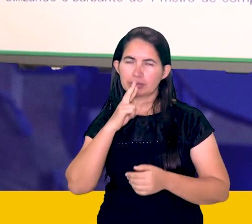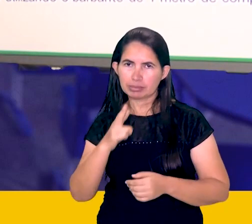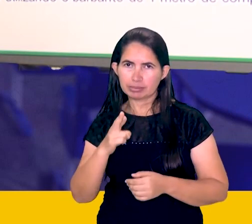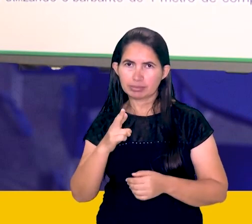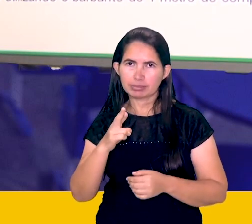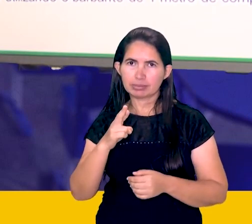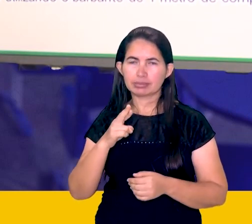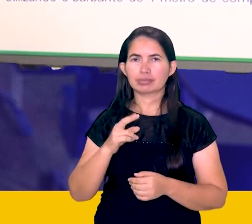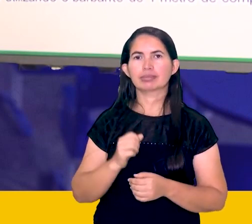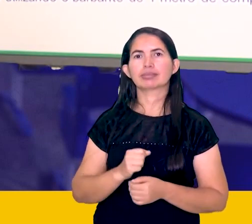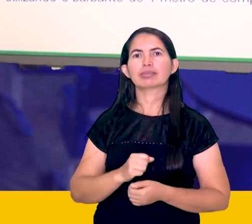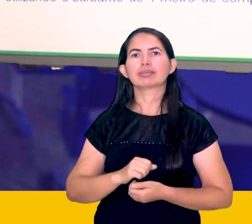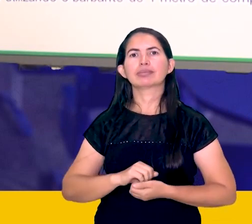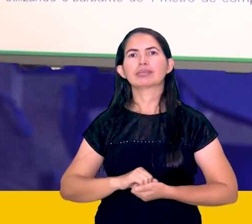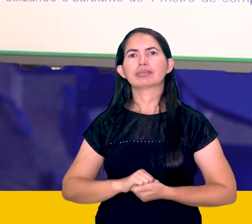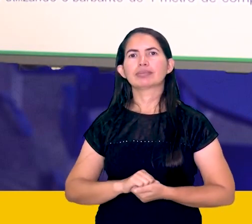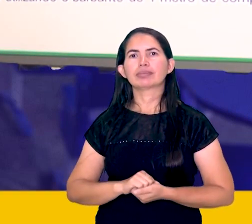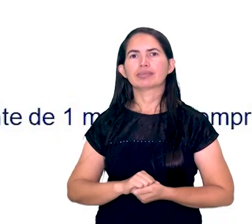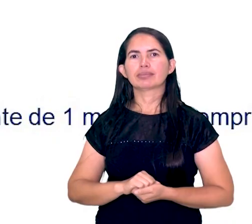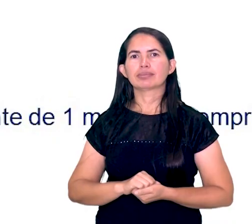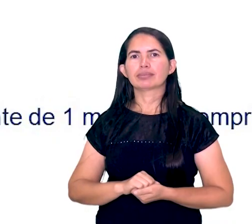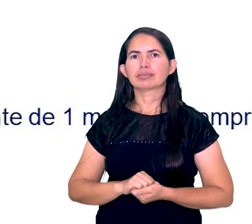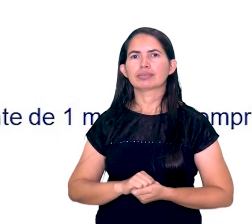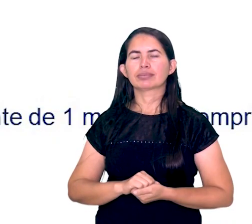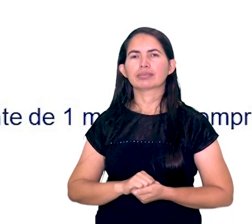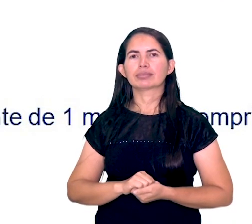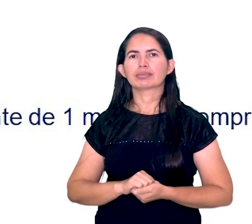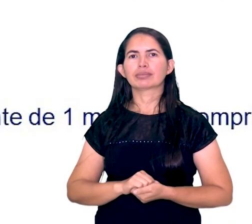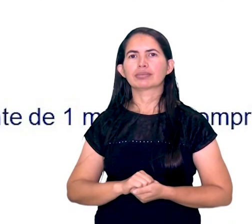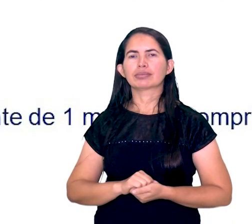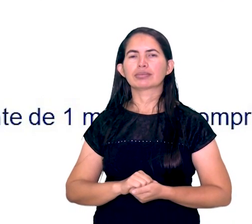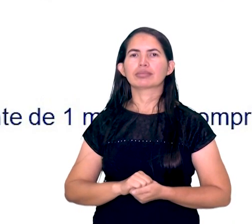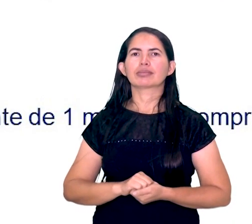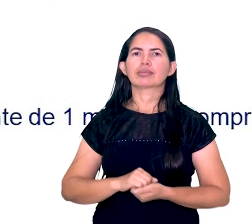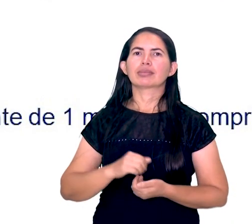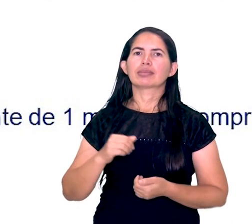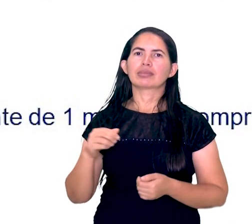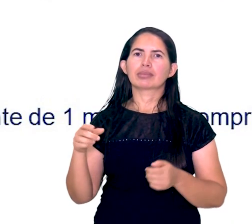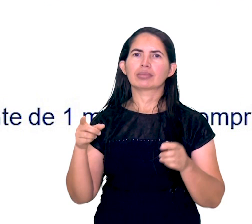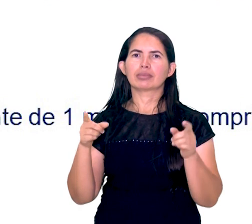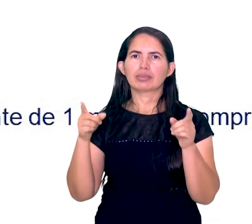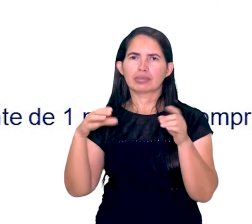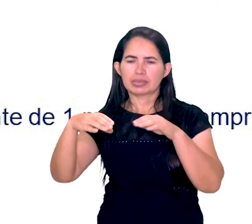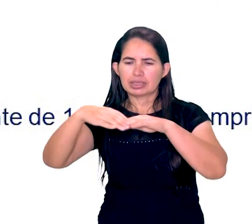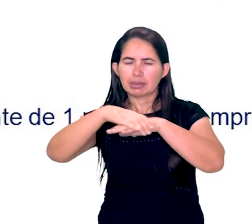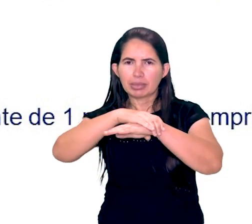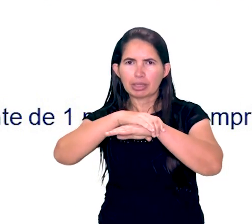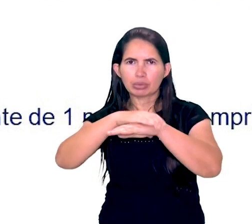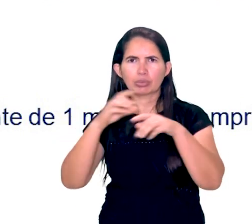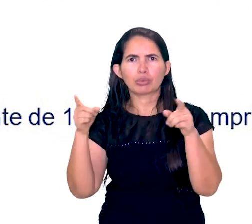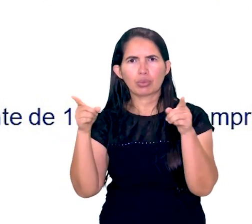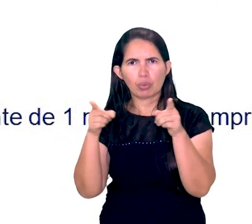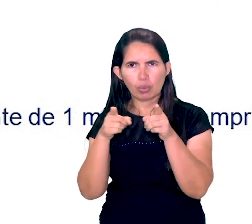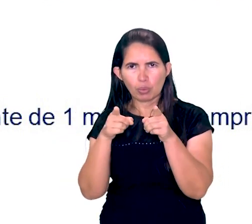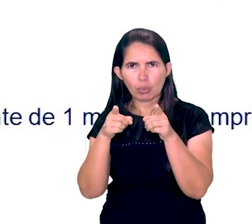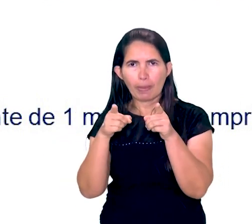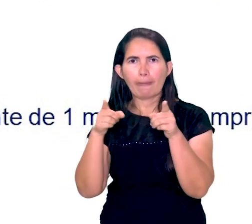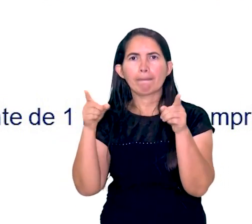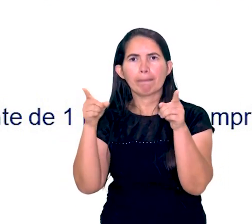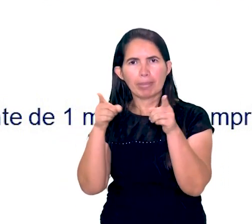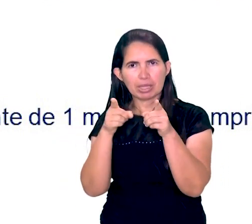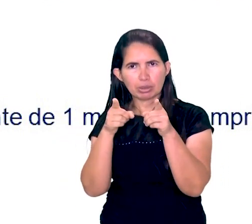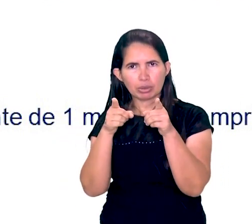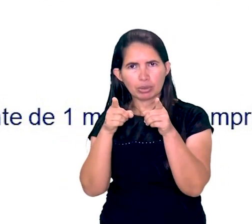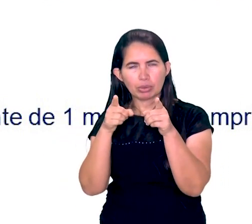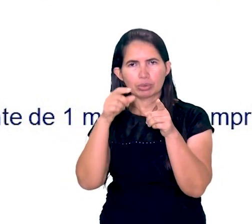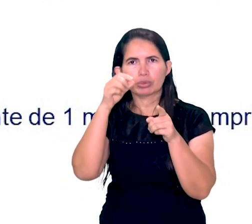Comprimento do sapato. Tem menos de 1 metro? Sim, tem menos de 1